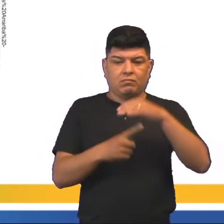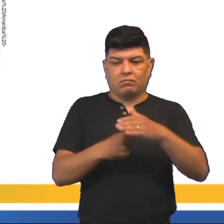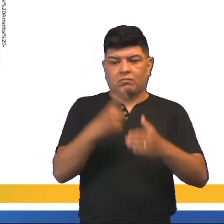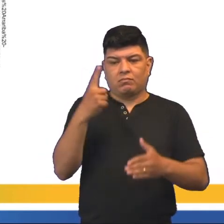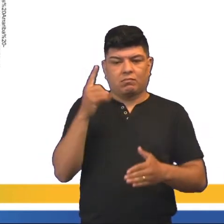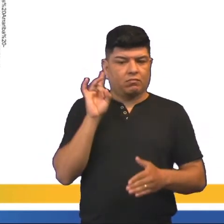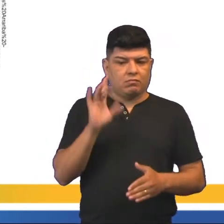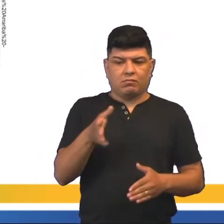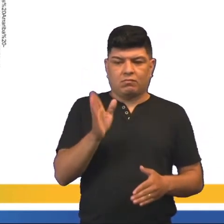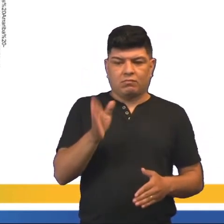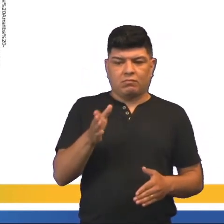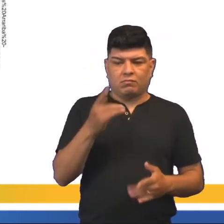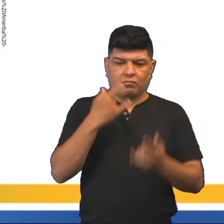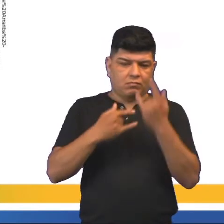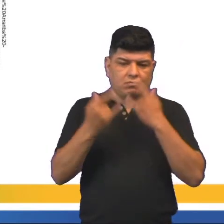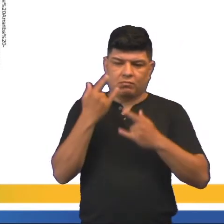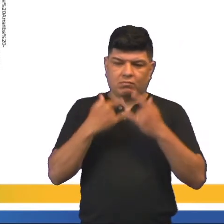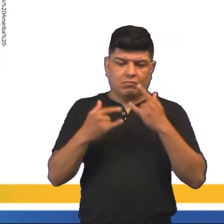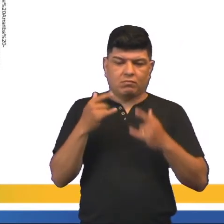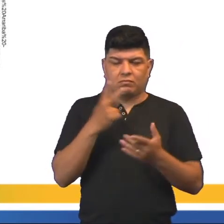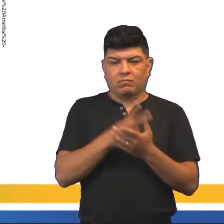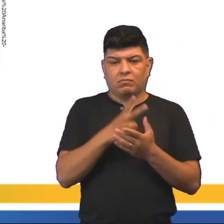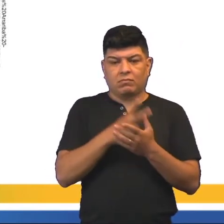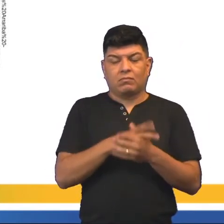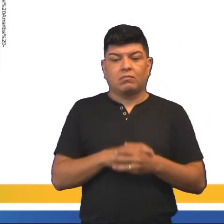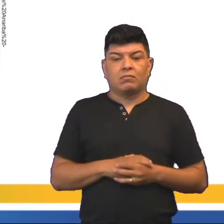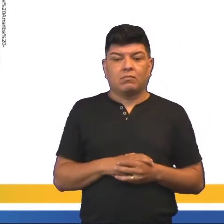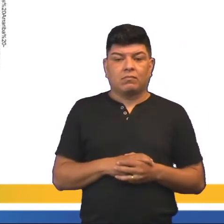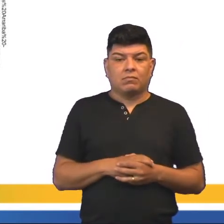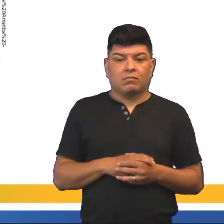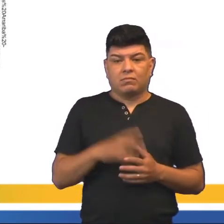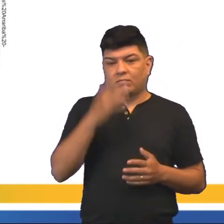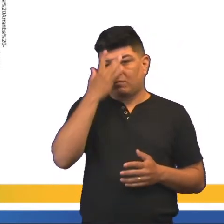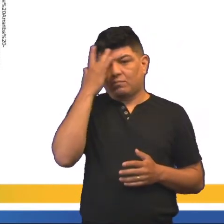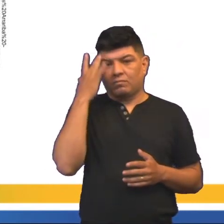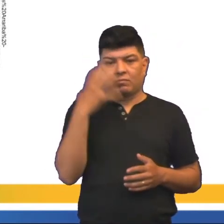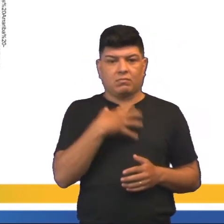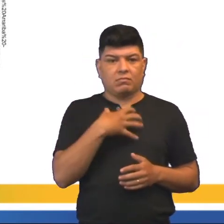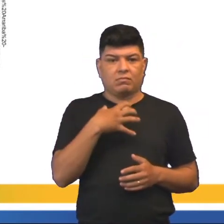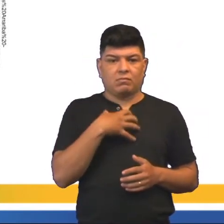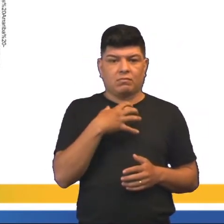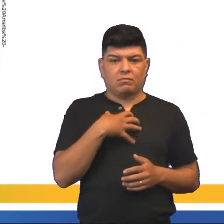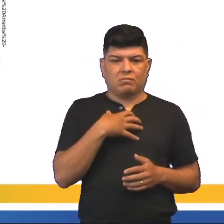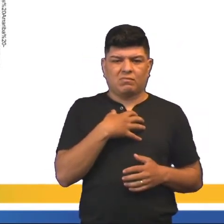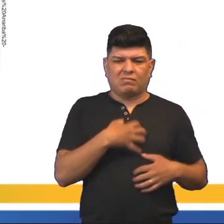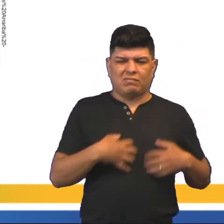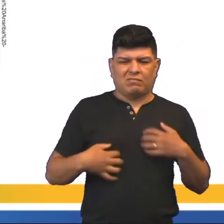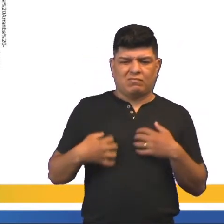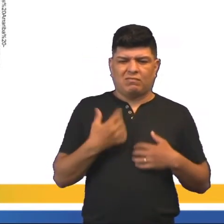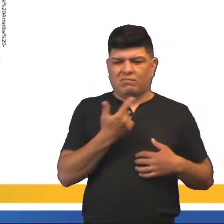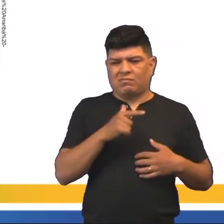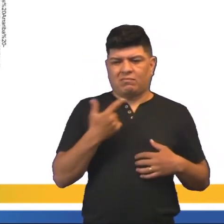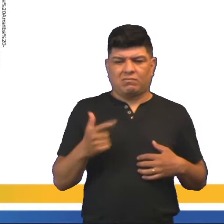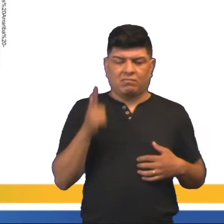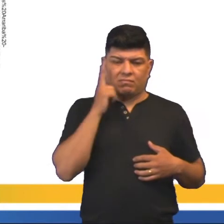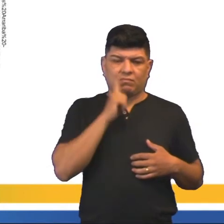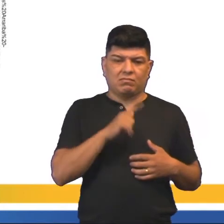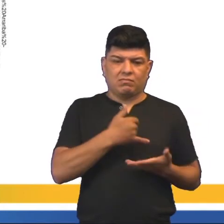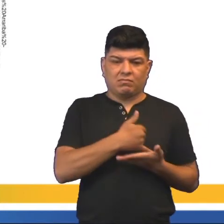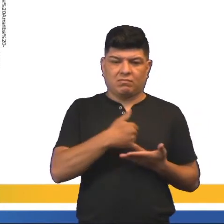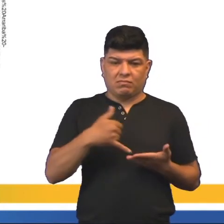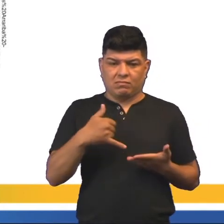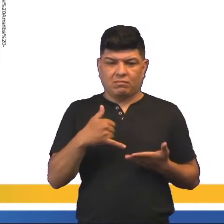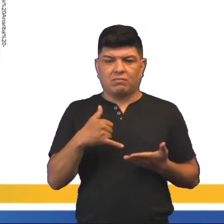vez é o suficiente para a pessoa se tornar dependente, tá? E aí a pessoa sente um intenso mal-estar quando não tem acesso à droga que